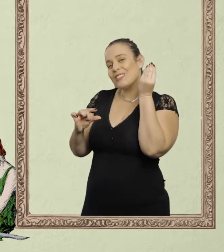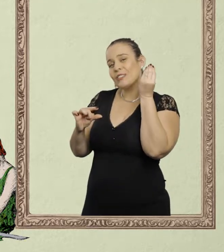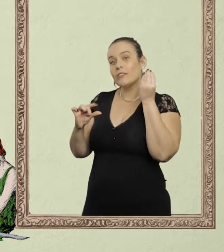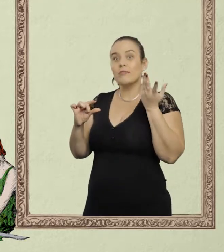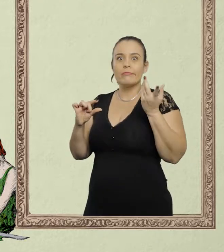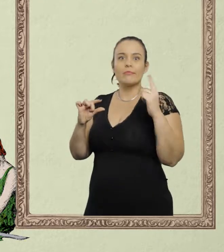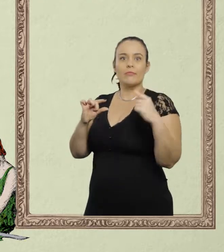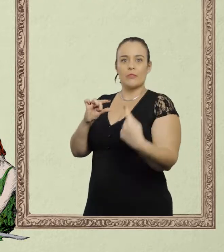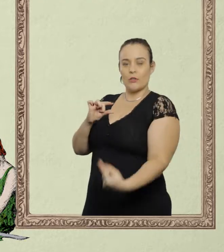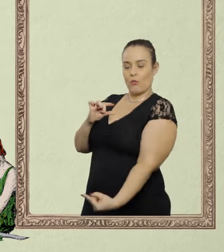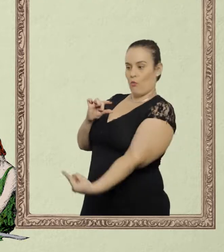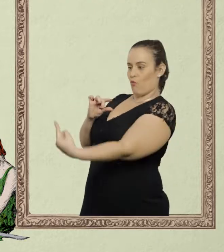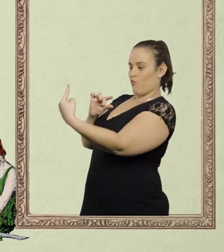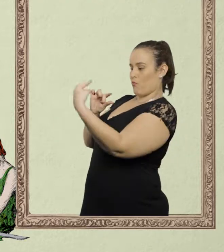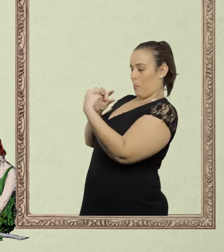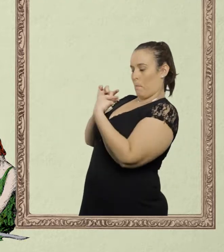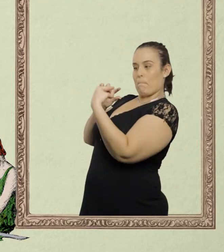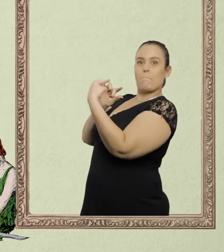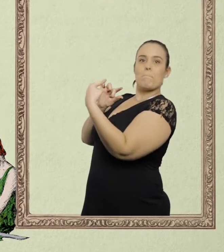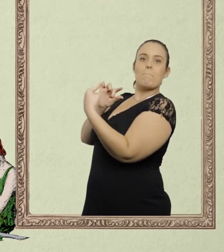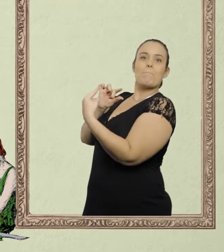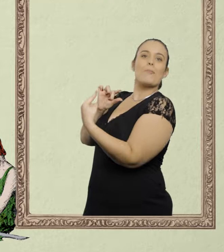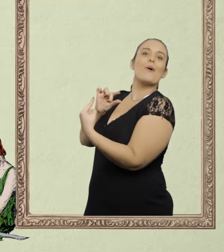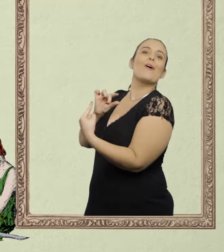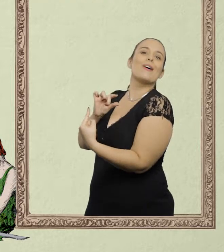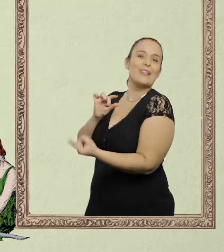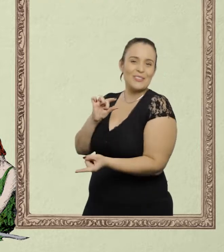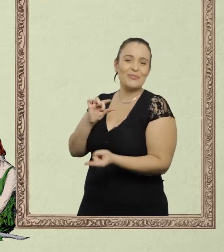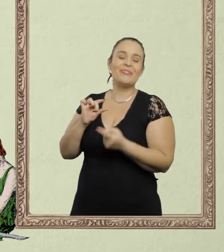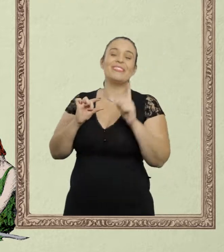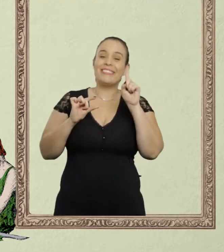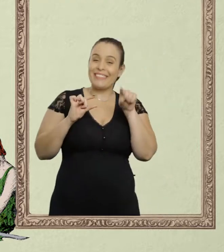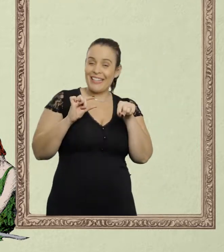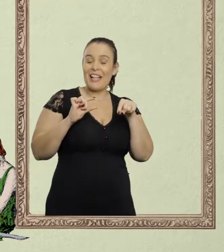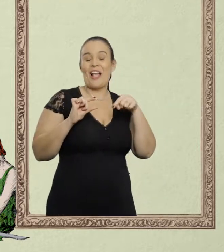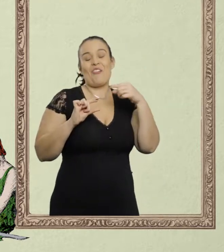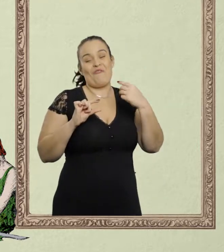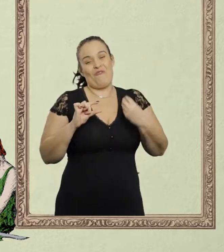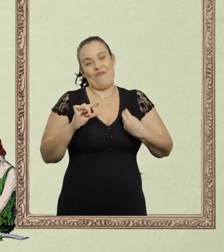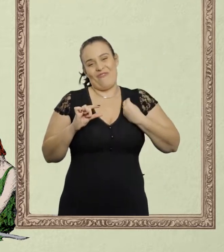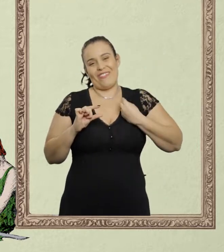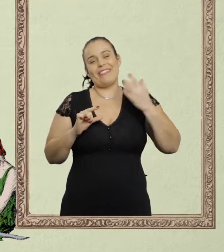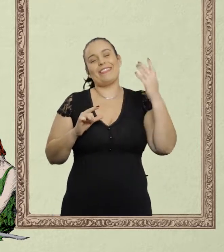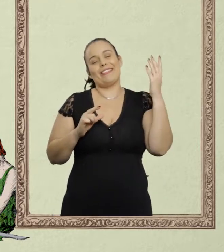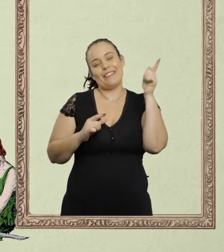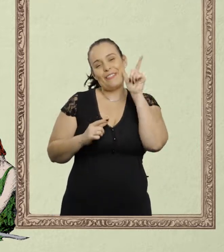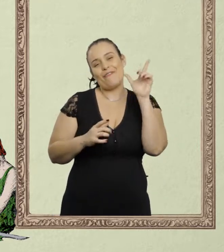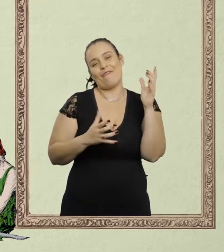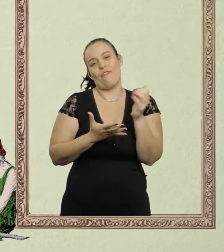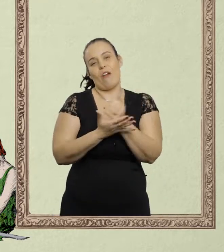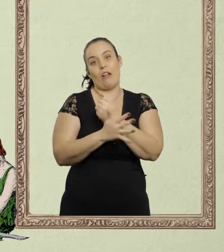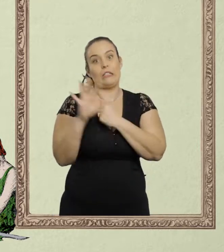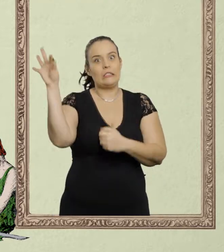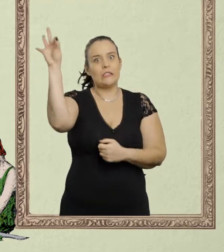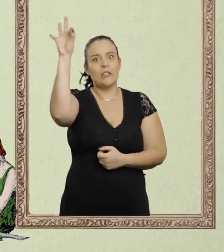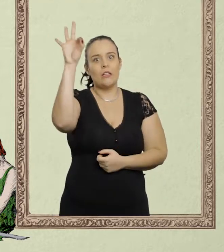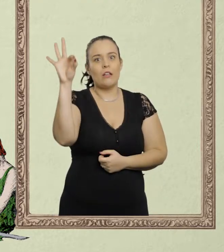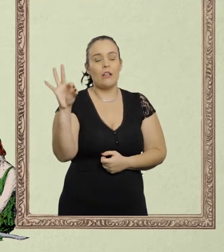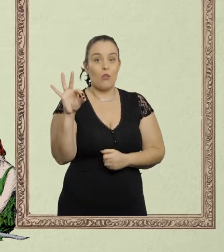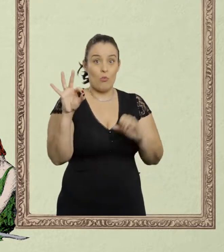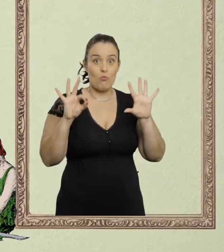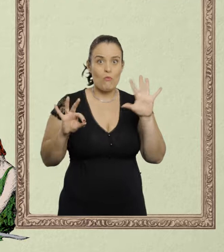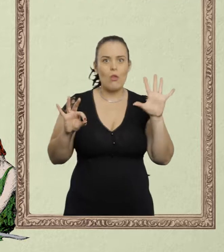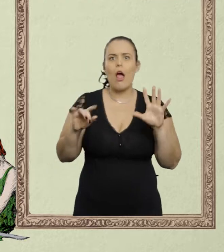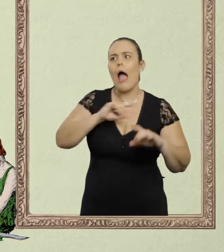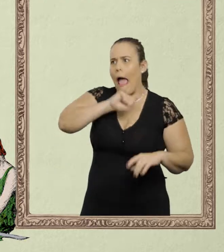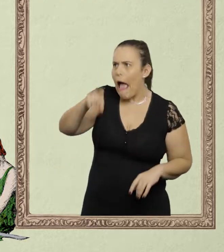botão salvou a vida dela. Nessa hora, Sininho se aproximou. Os meninos contaram para Peter que